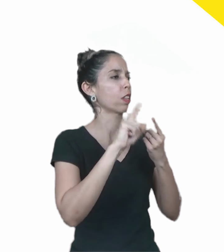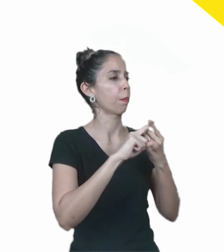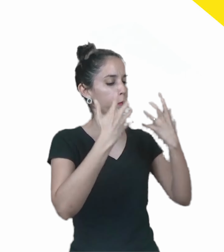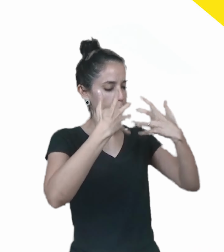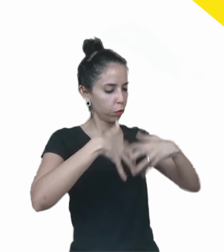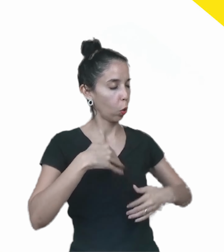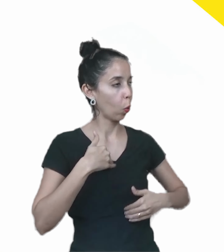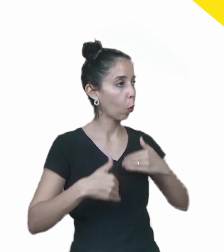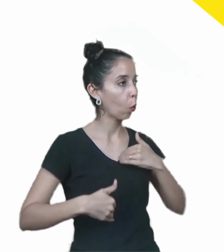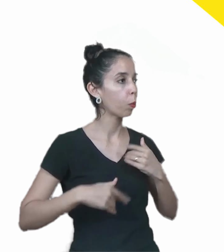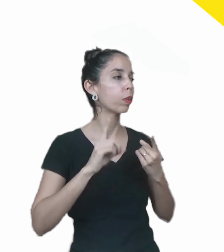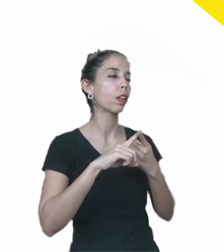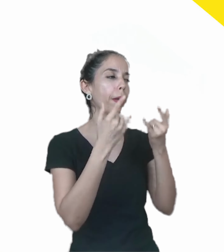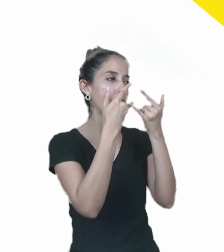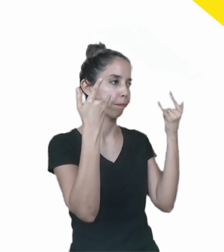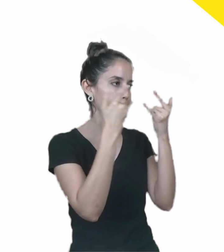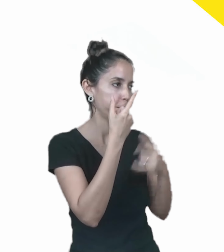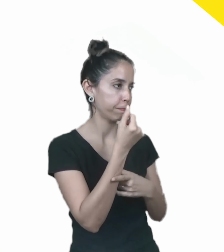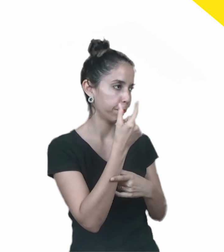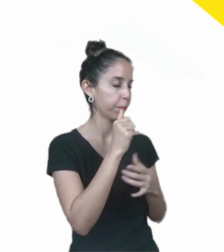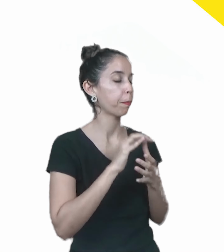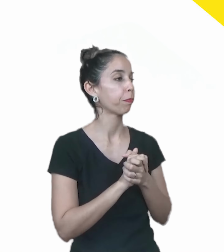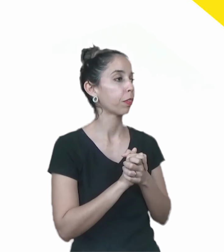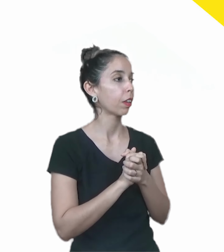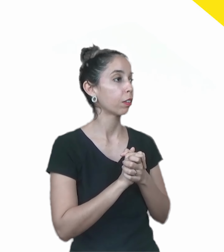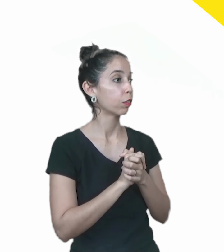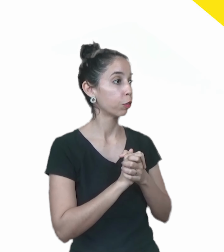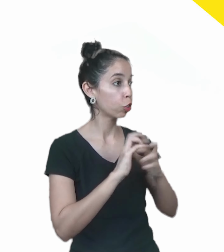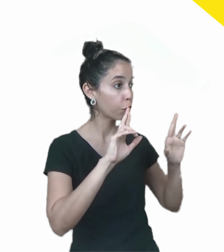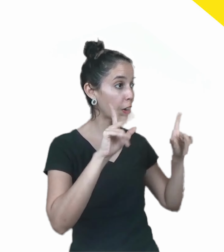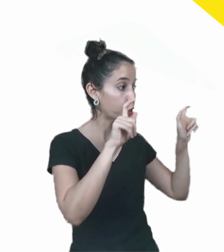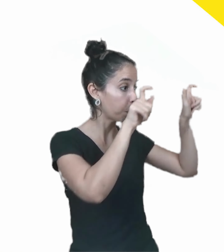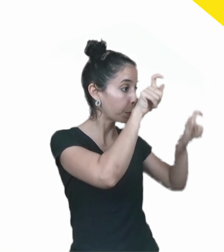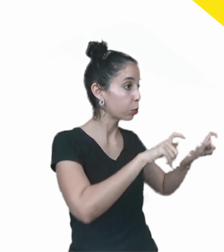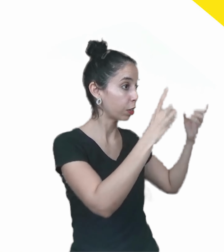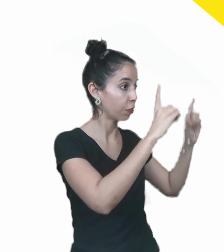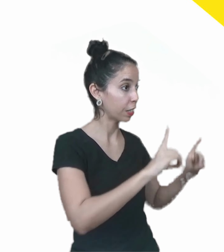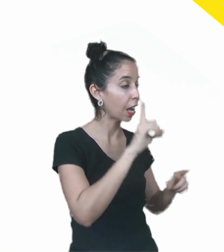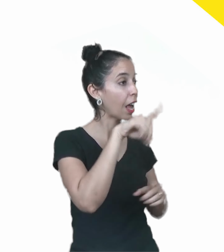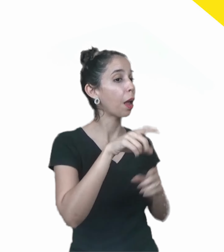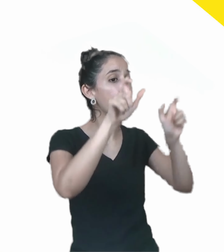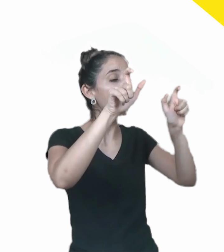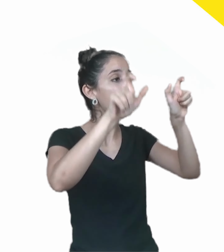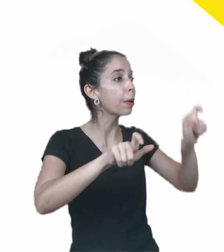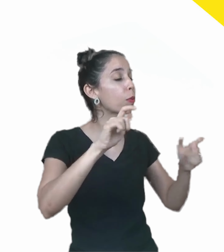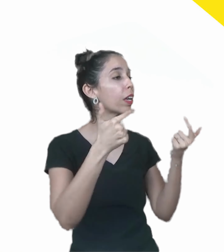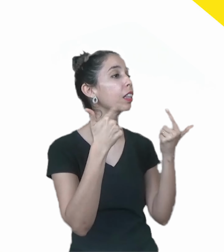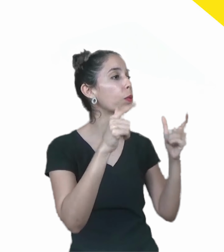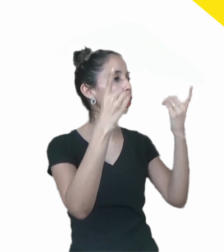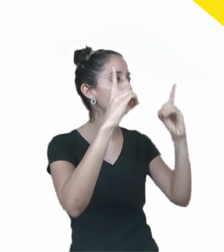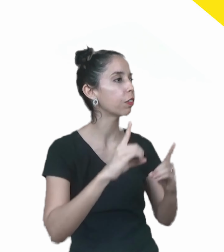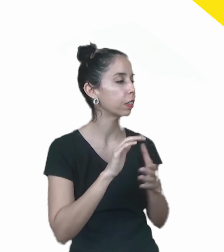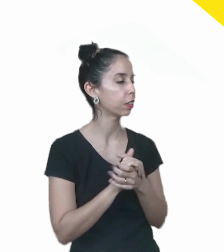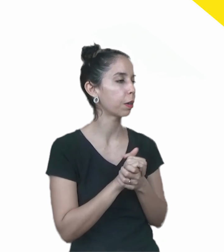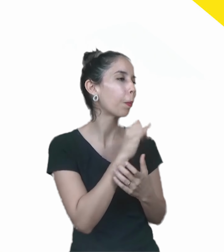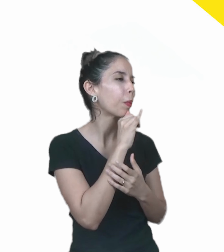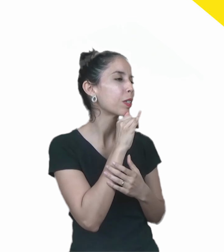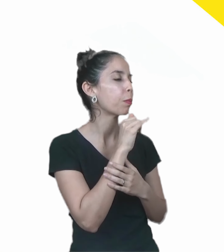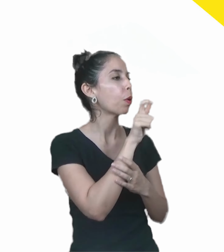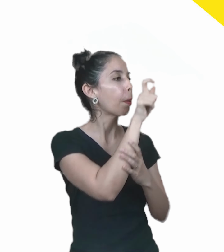da força, da funcionalidade e do capital O oposto de pessoa com deficiência é a pessoa sem deficiência